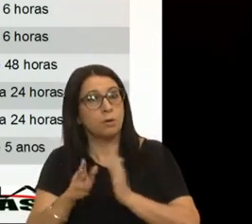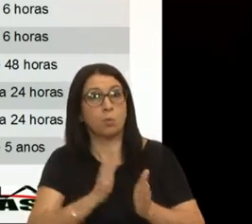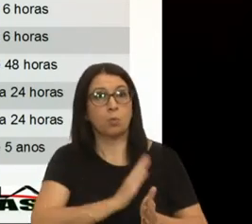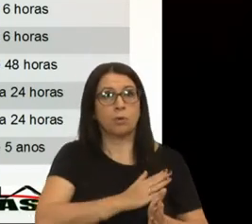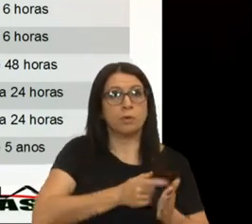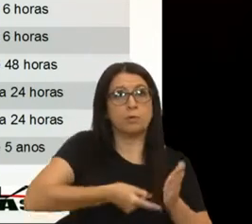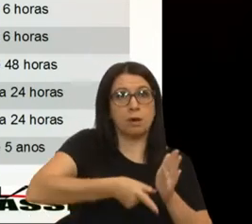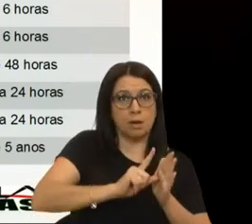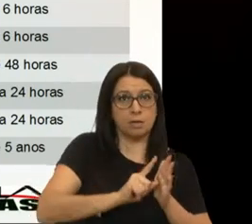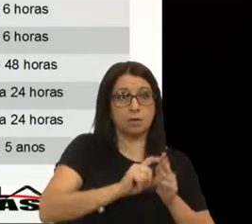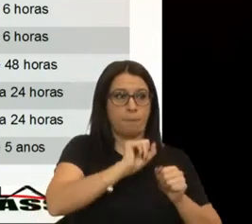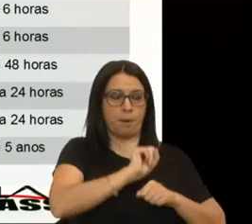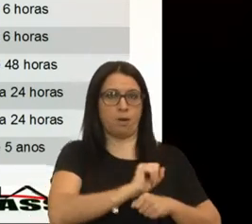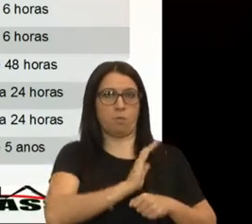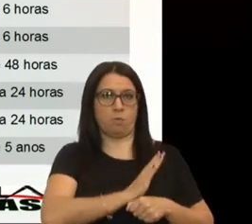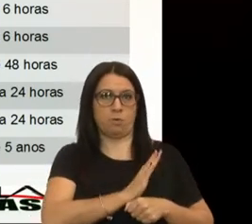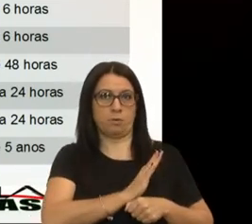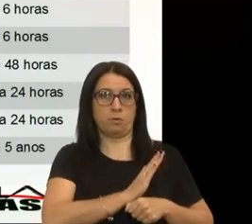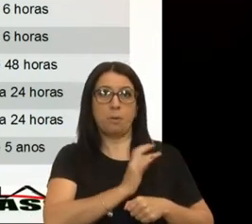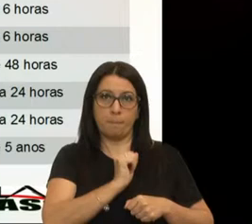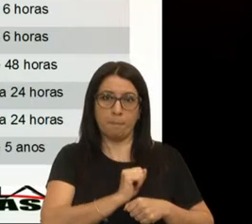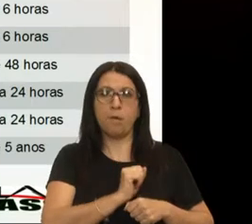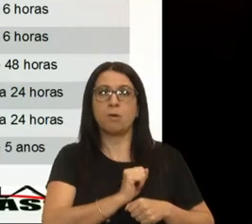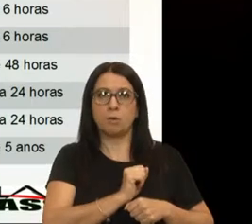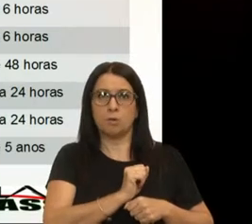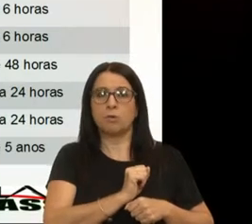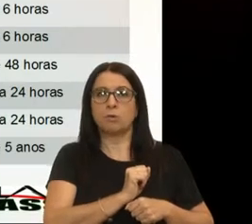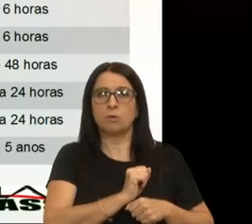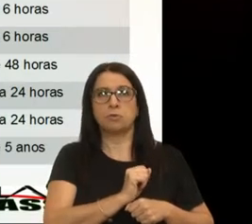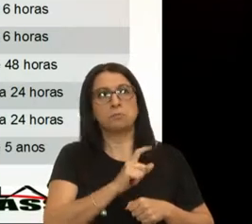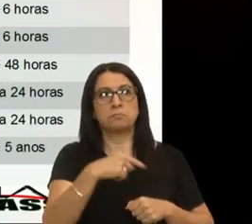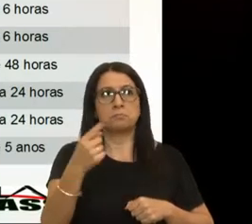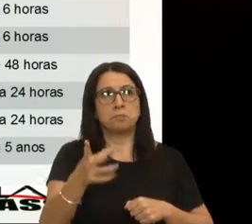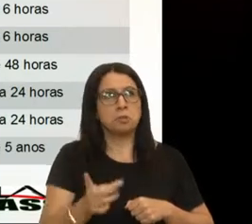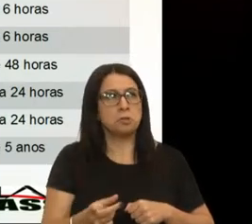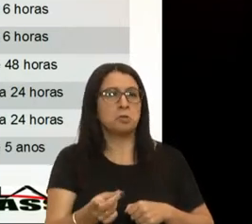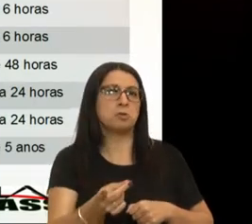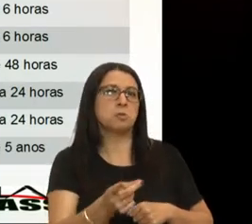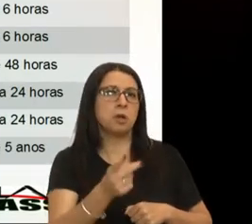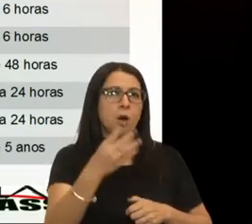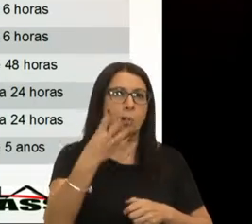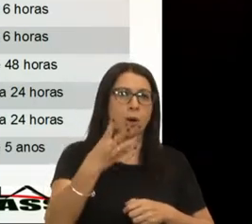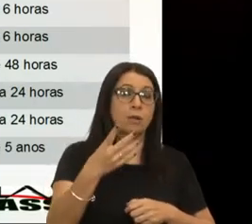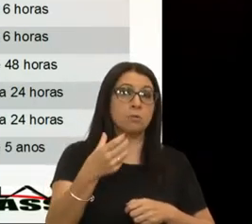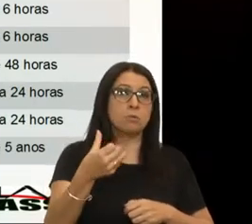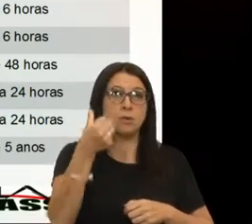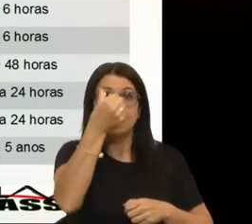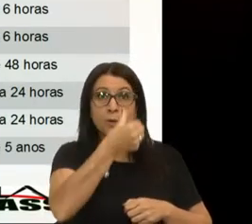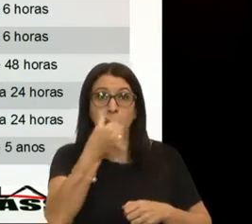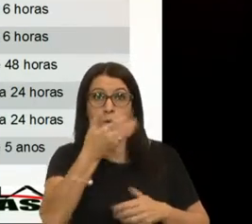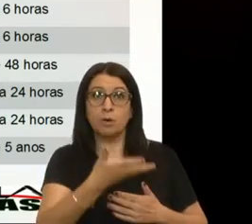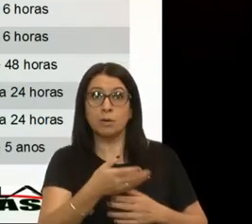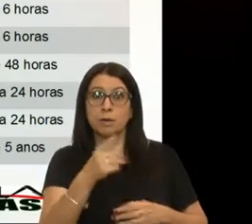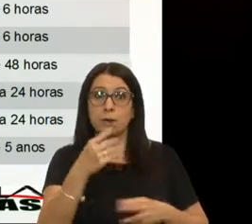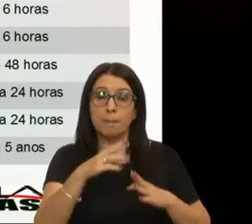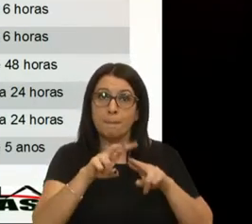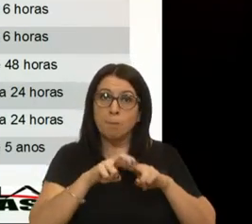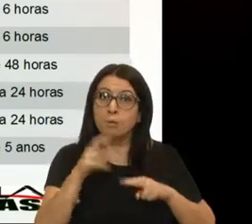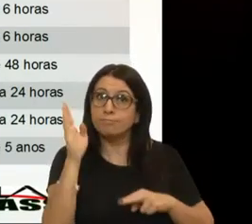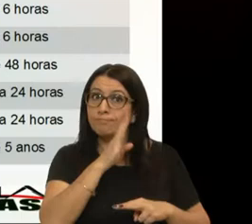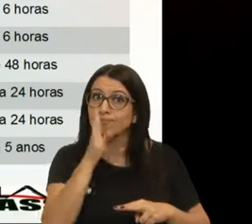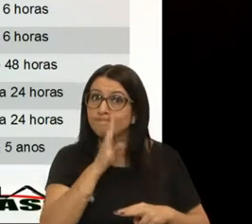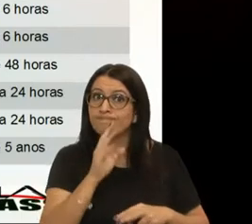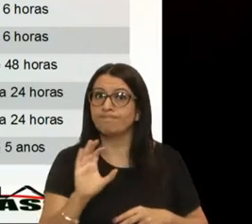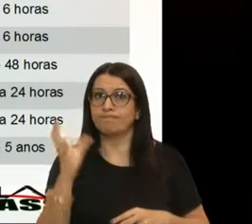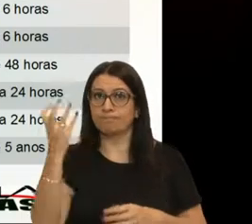antes da parada cardíaca, ele dura até de 4 a 6 horas. Por isso, a rapidez da